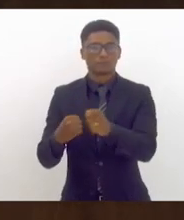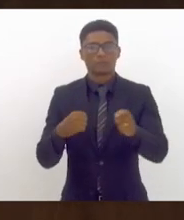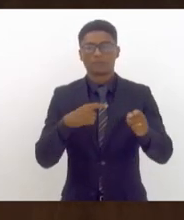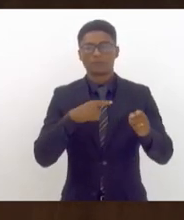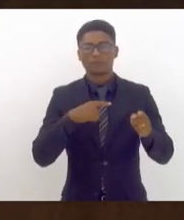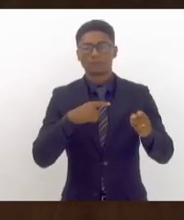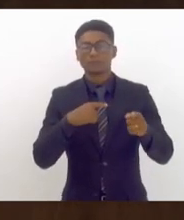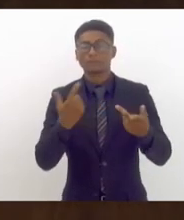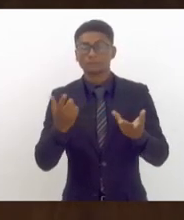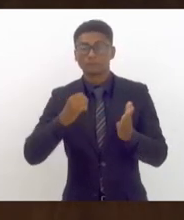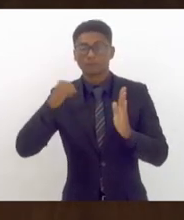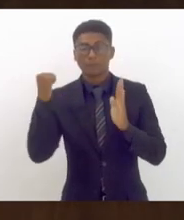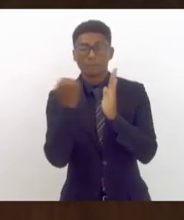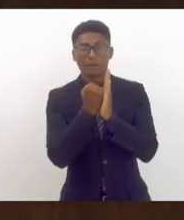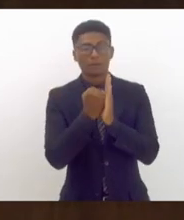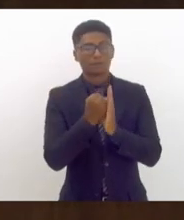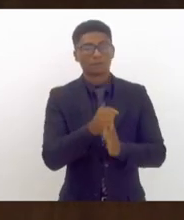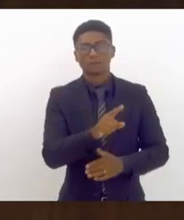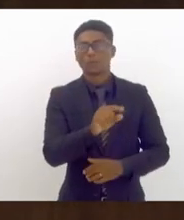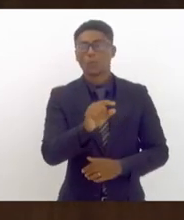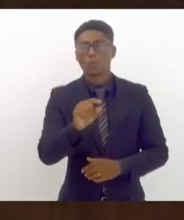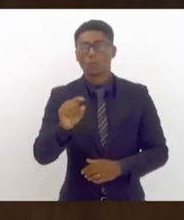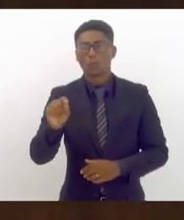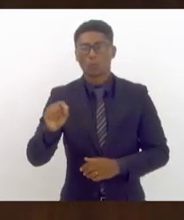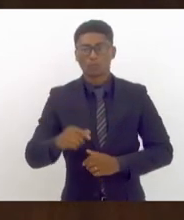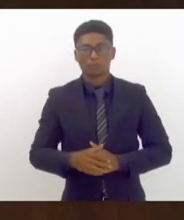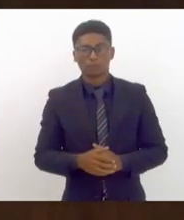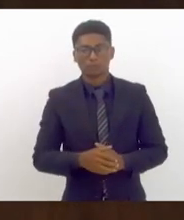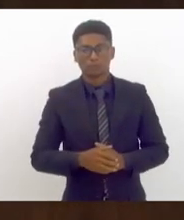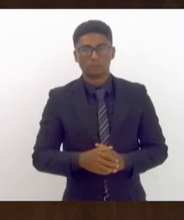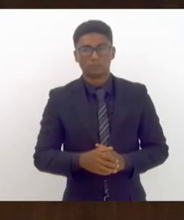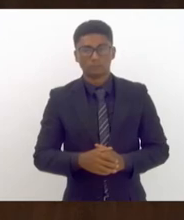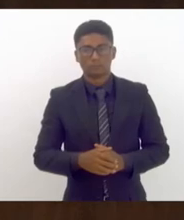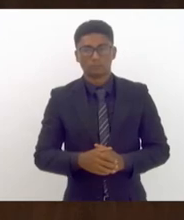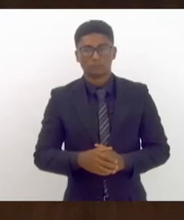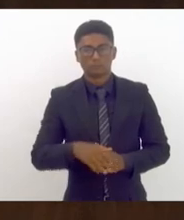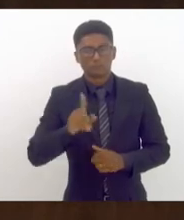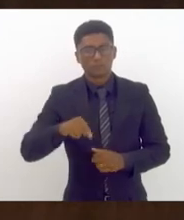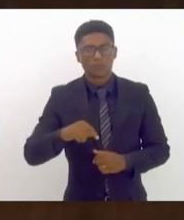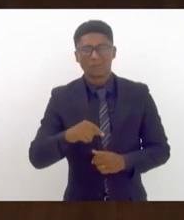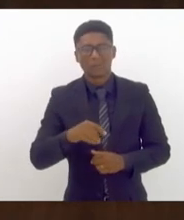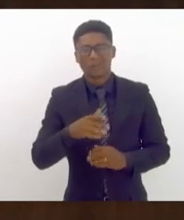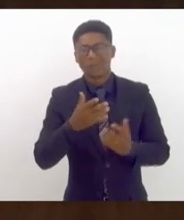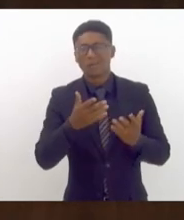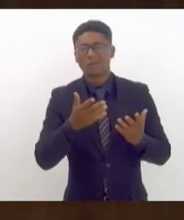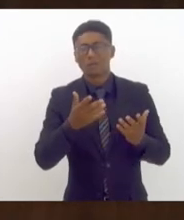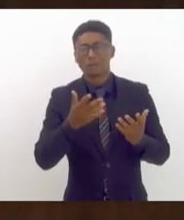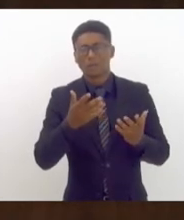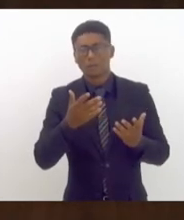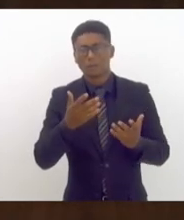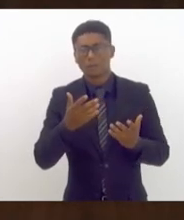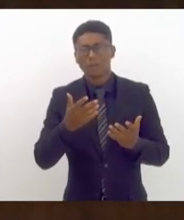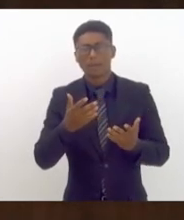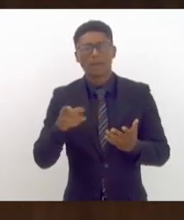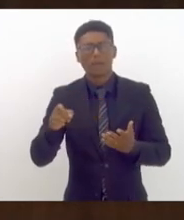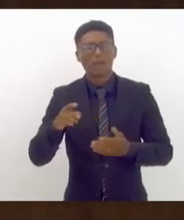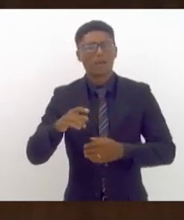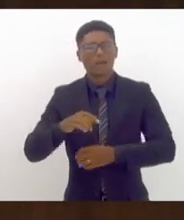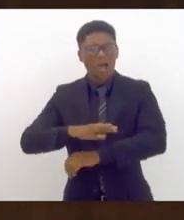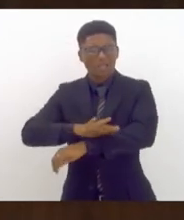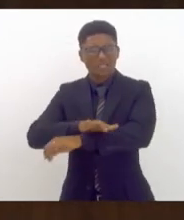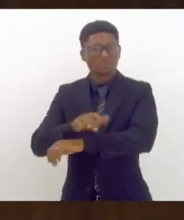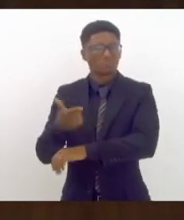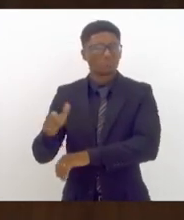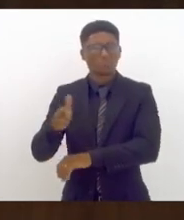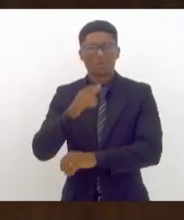marcas muito profundas dela é também a ignorar, o fato de se ignorar que esse racismo existe, o que é